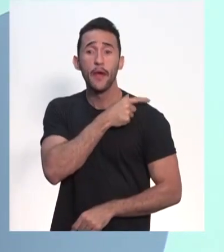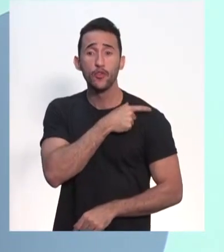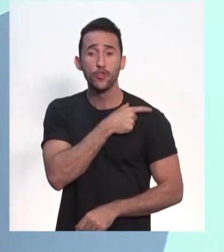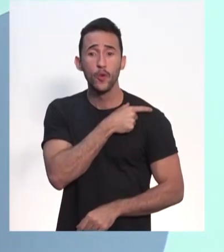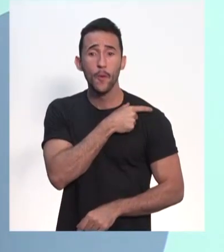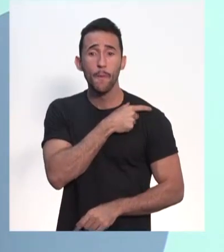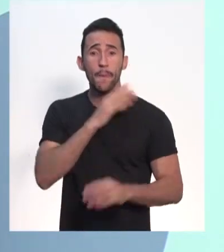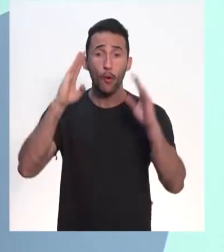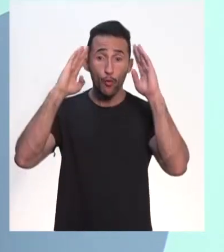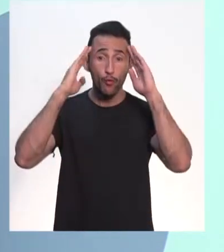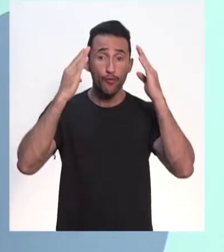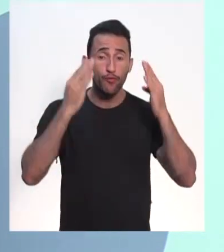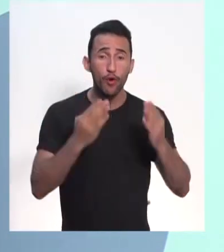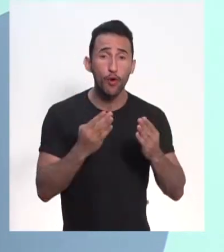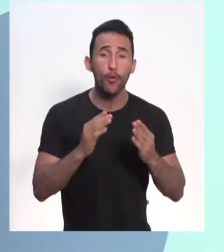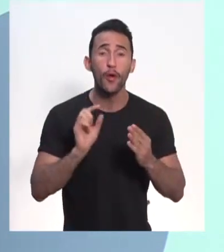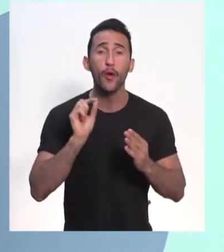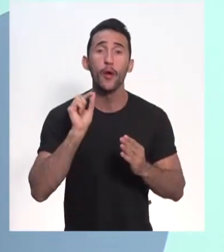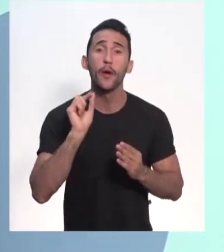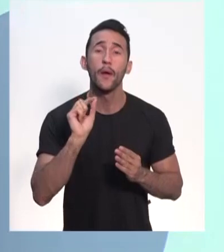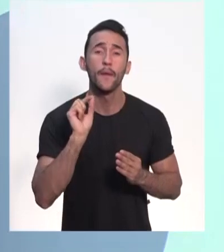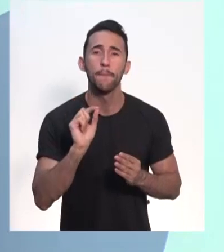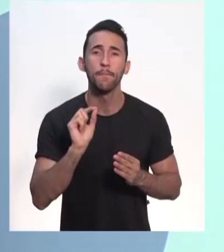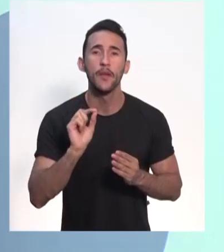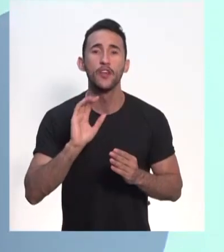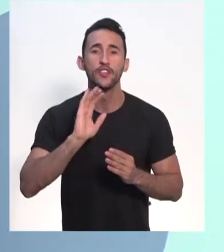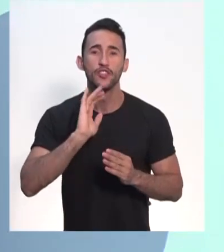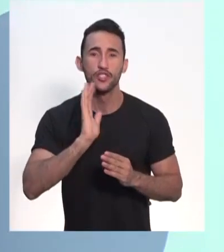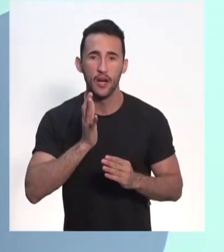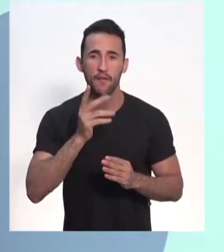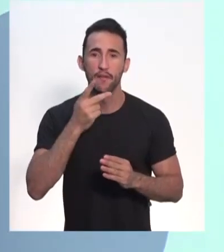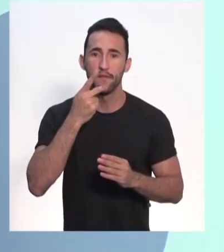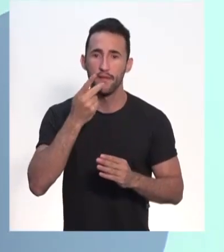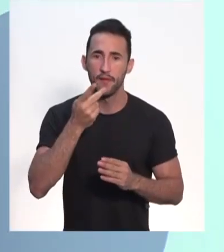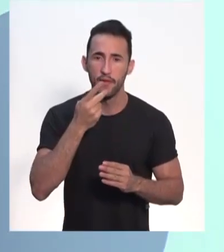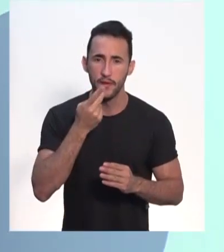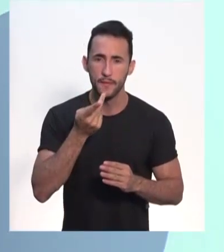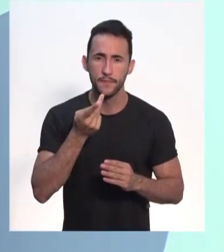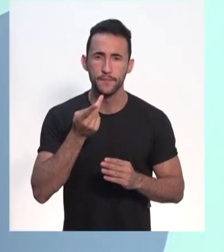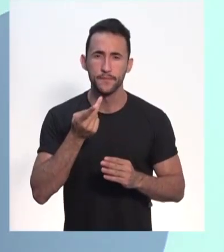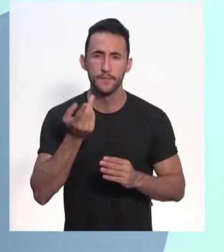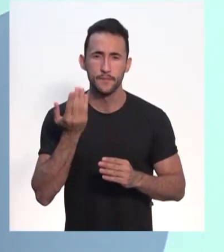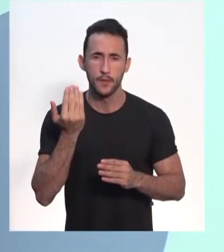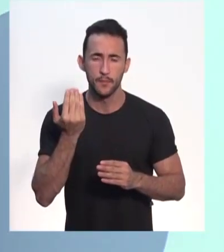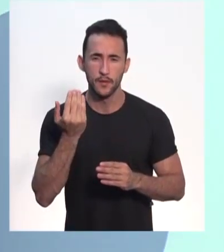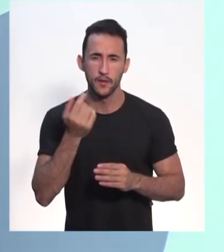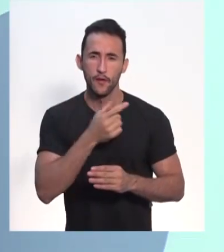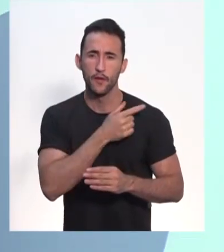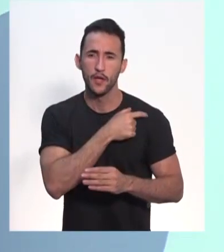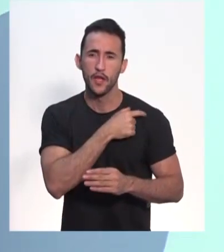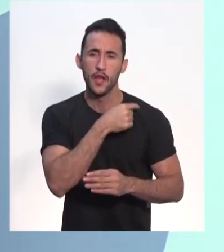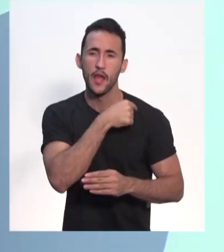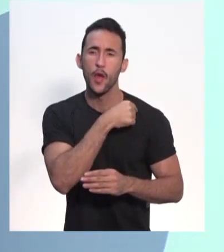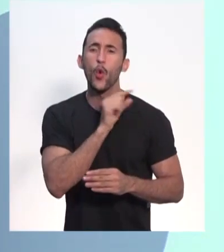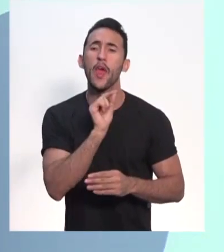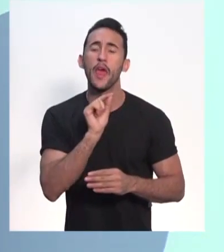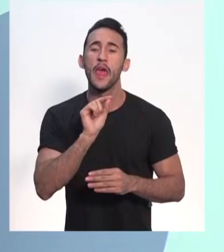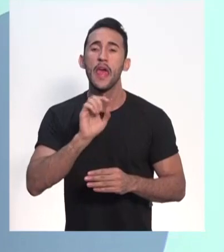os alunos mantenham esse contato e o professor, na sua organização, que ele